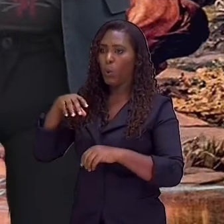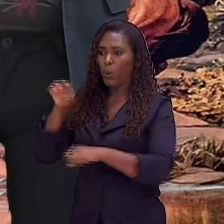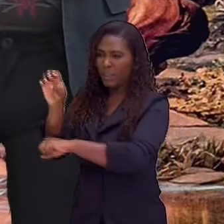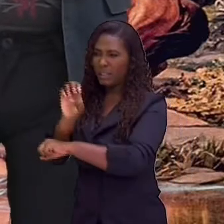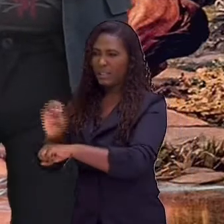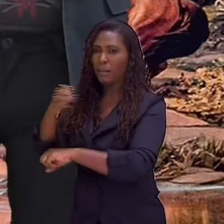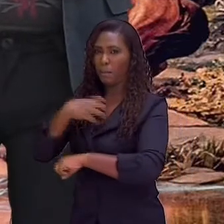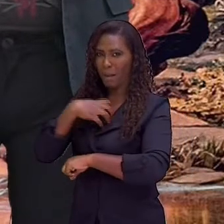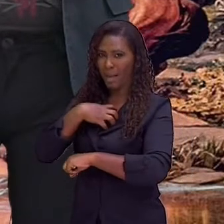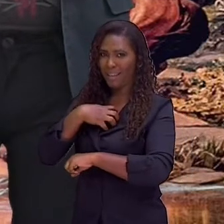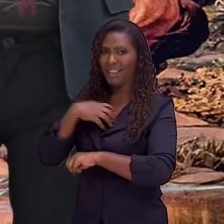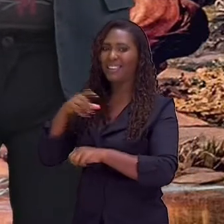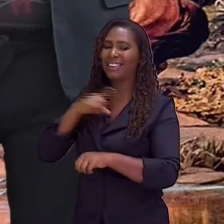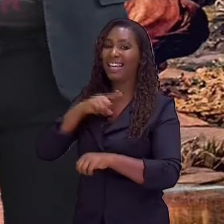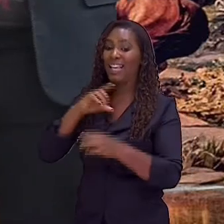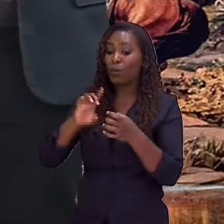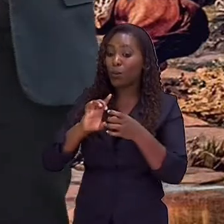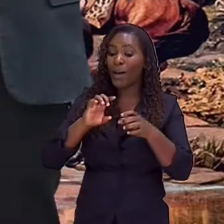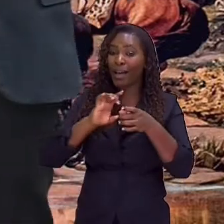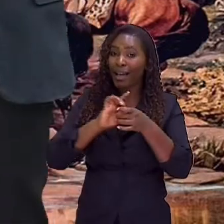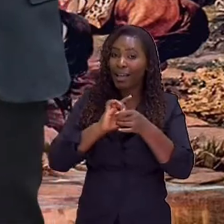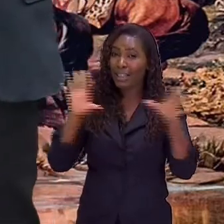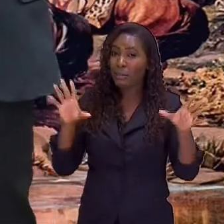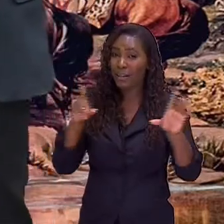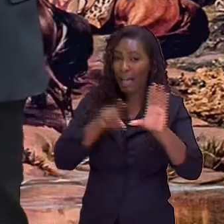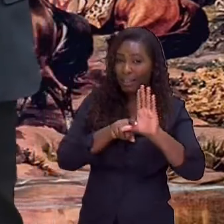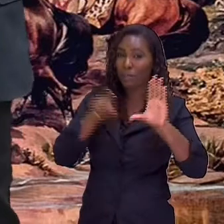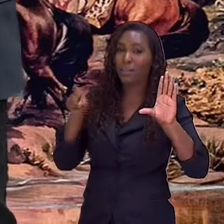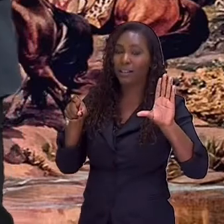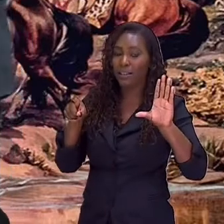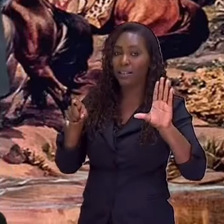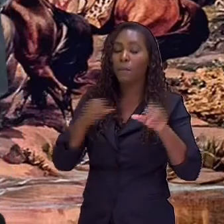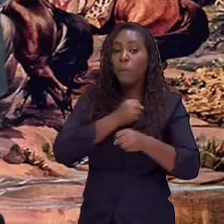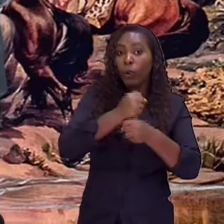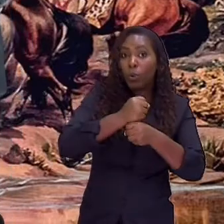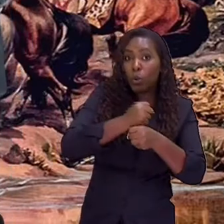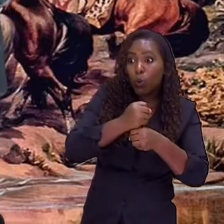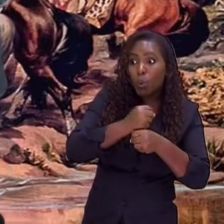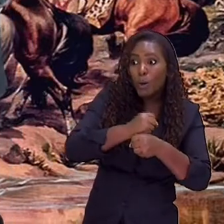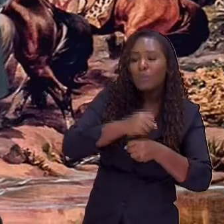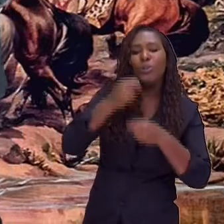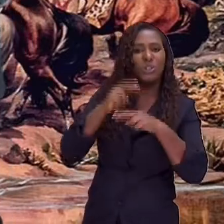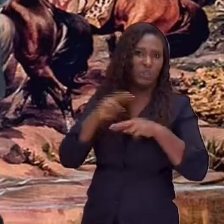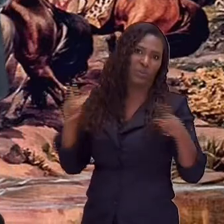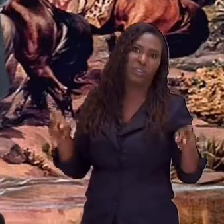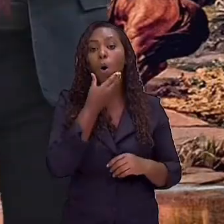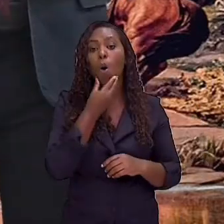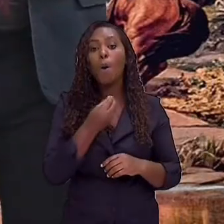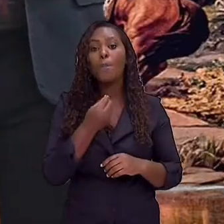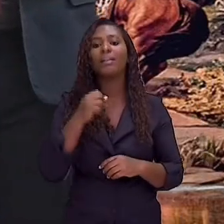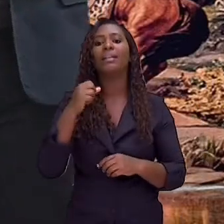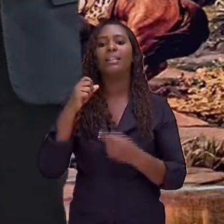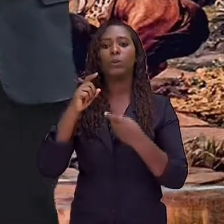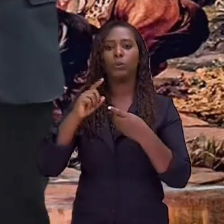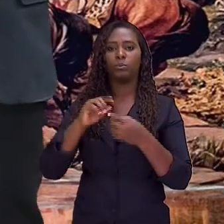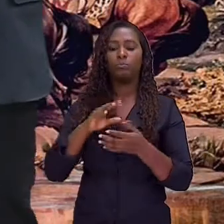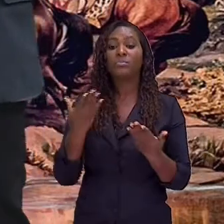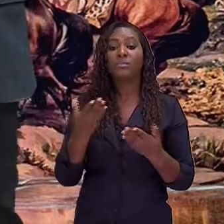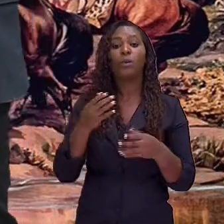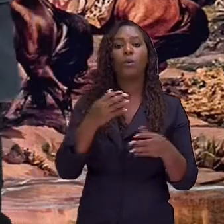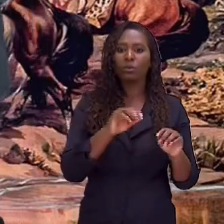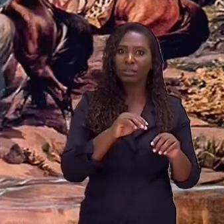Assembleia Nacional Constituinte com deputados vindos de diversas províncias do Brasil. No